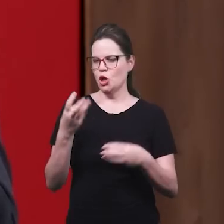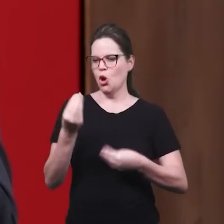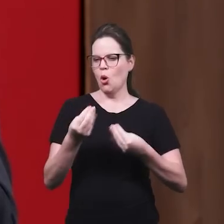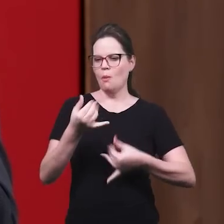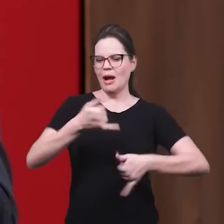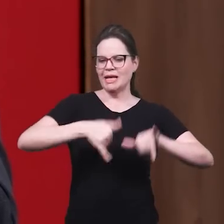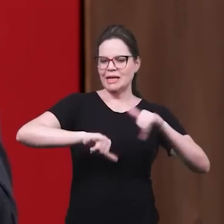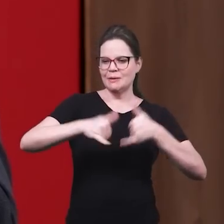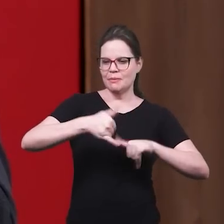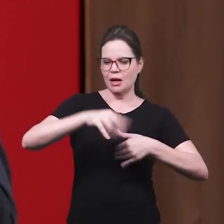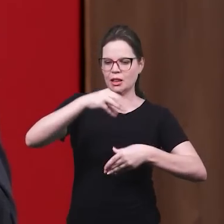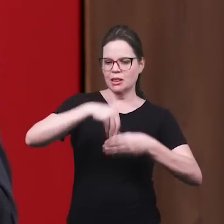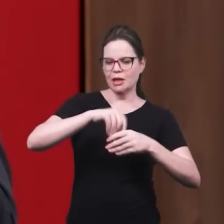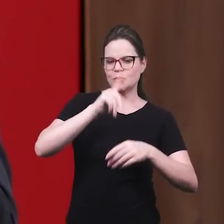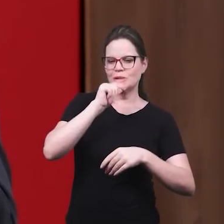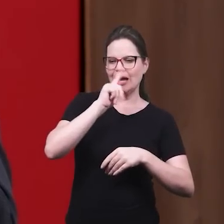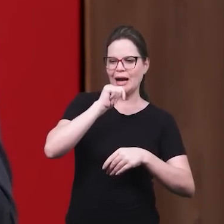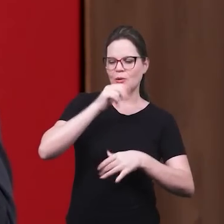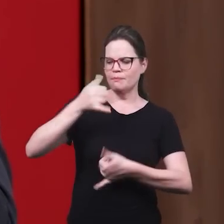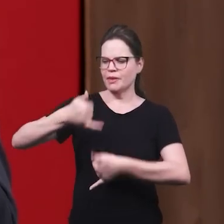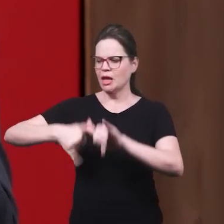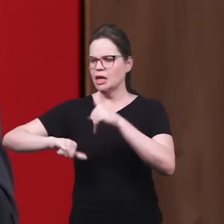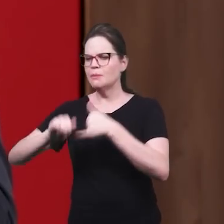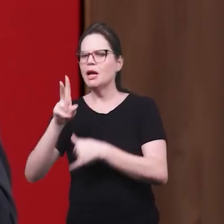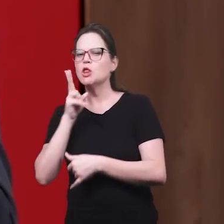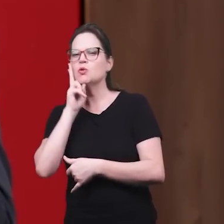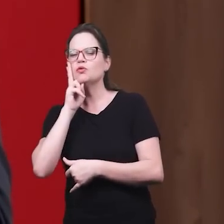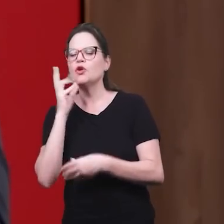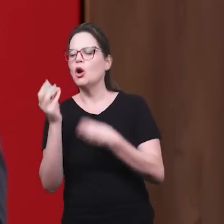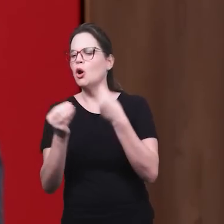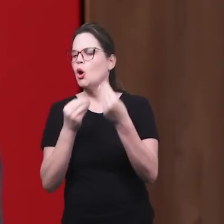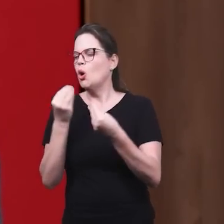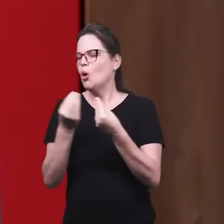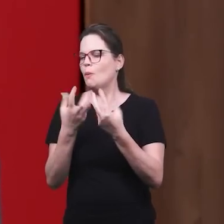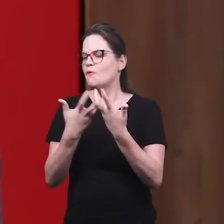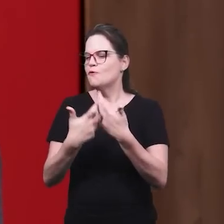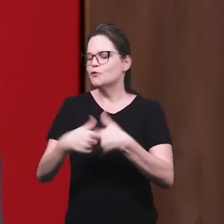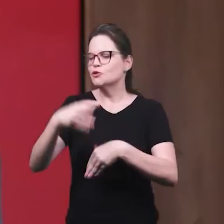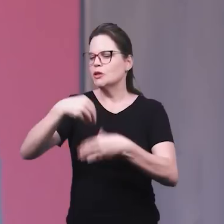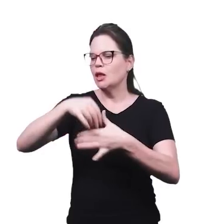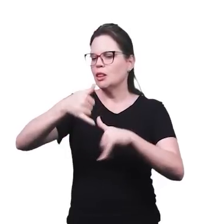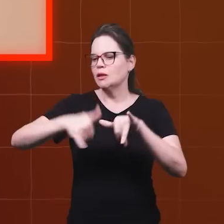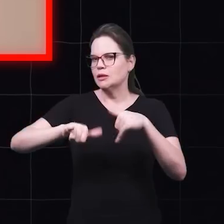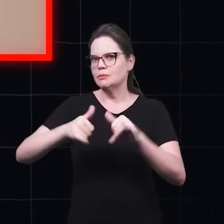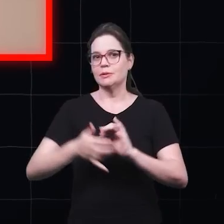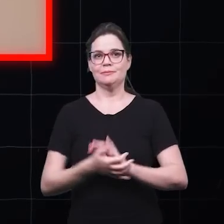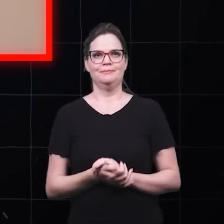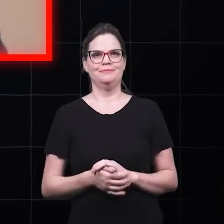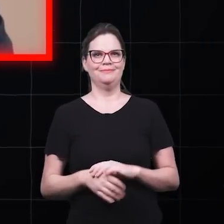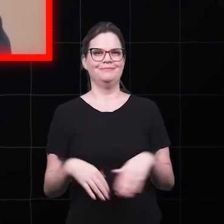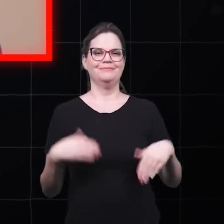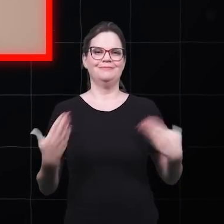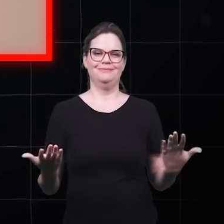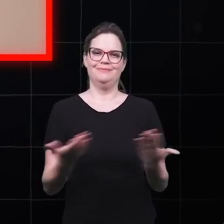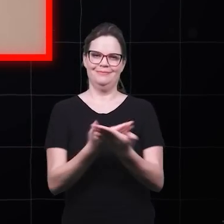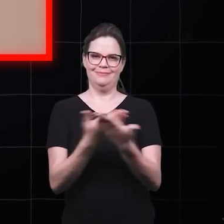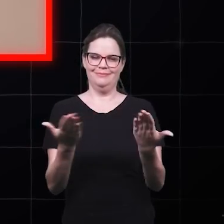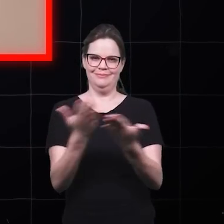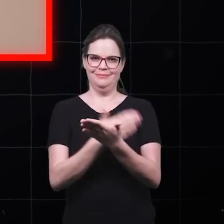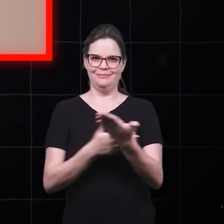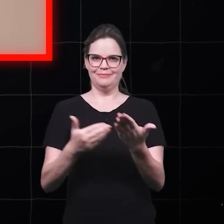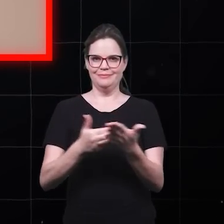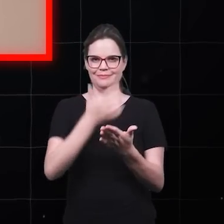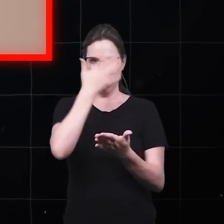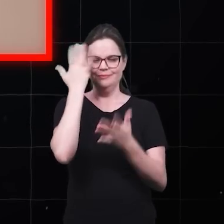da água e do vinho, né, que o Senhor Jesus ali promoveu aquela transformação. Saúde a todos os irmãos, aqueles